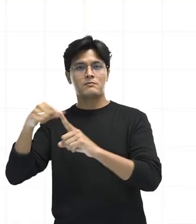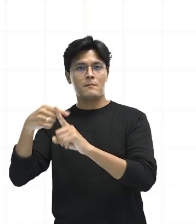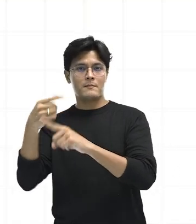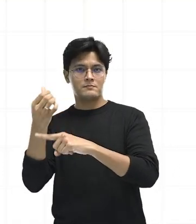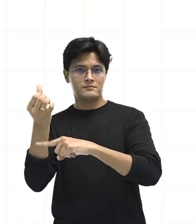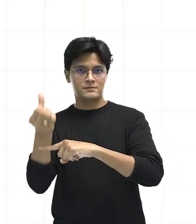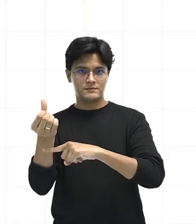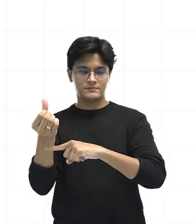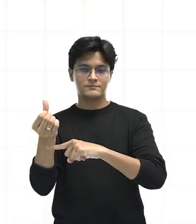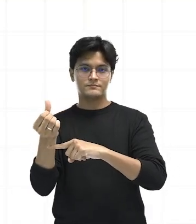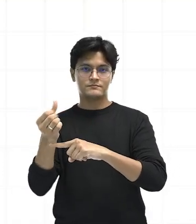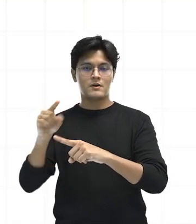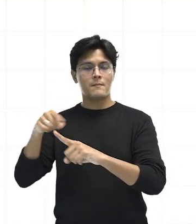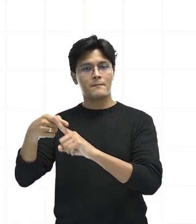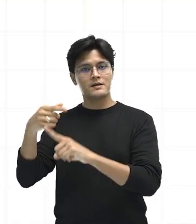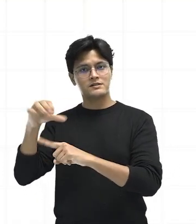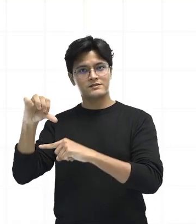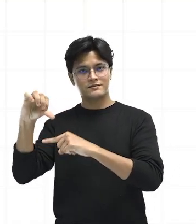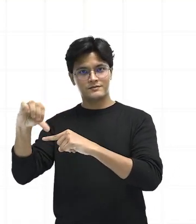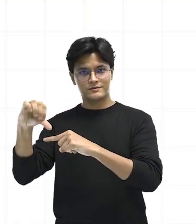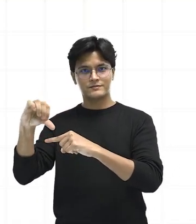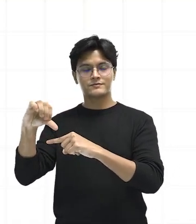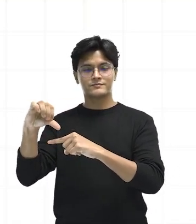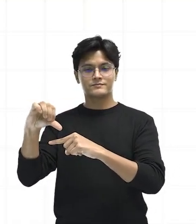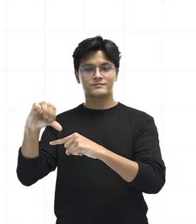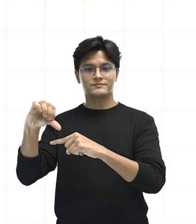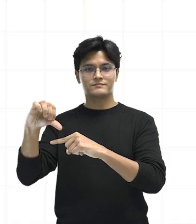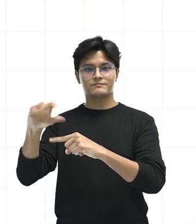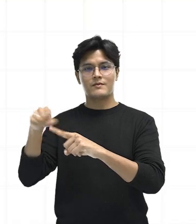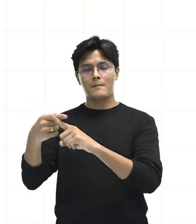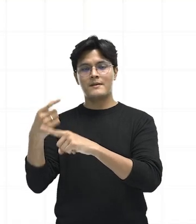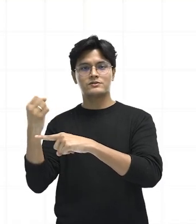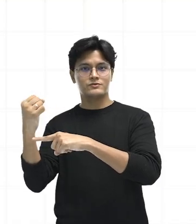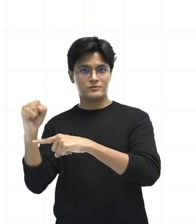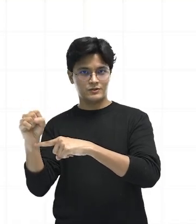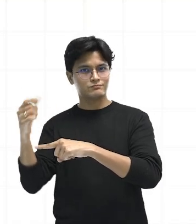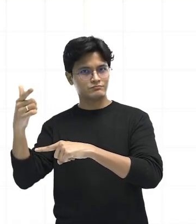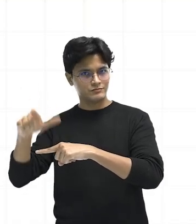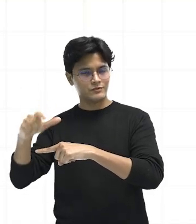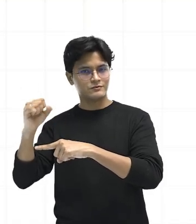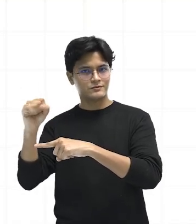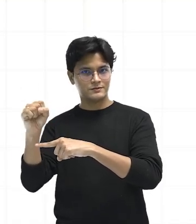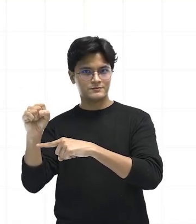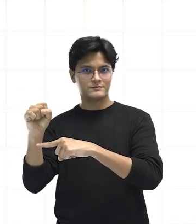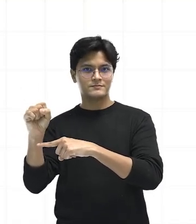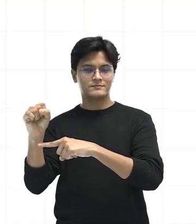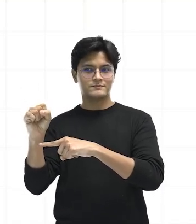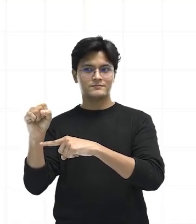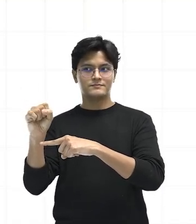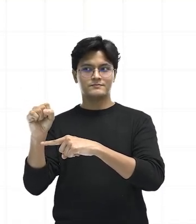6 mais 9 mais 8 de novo.